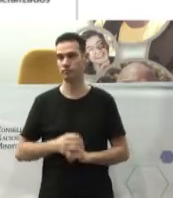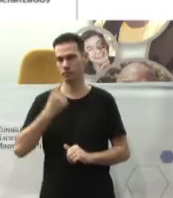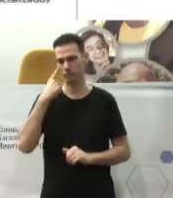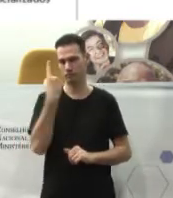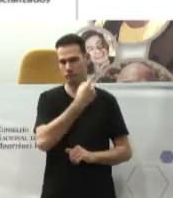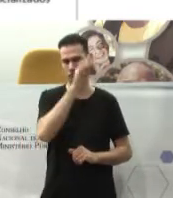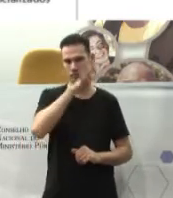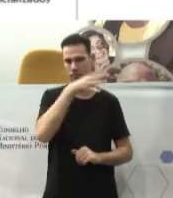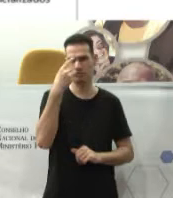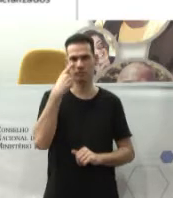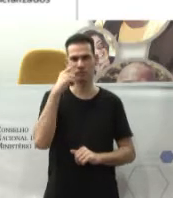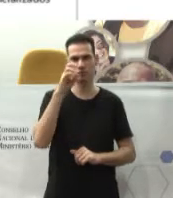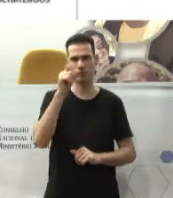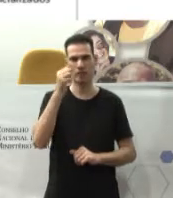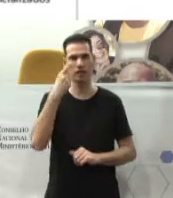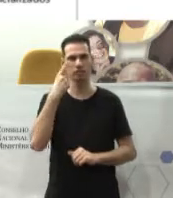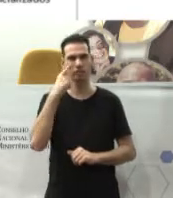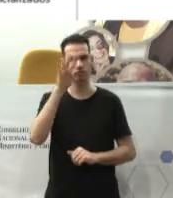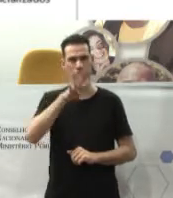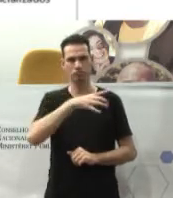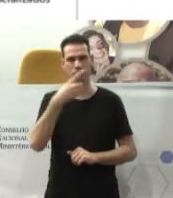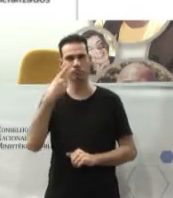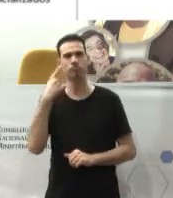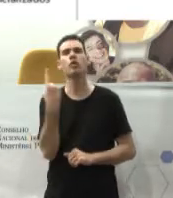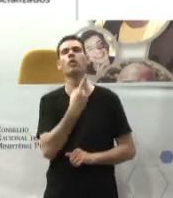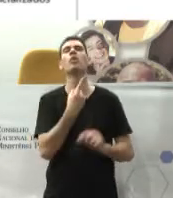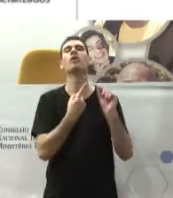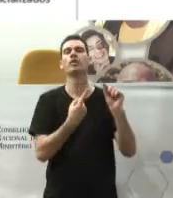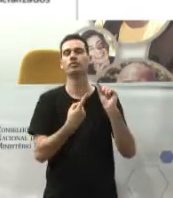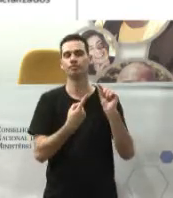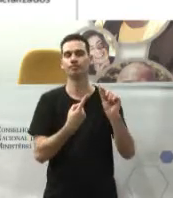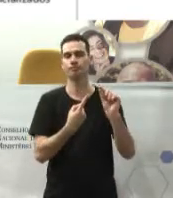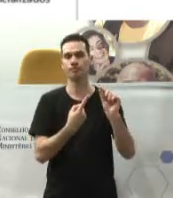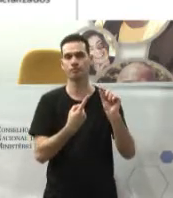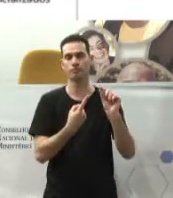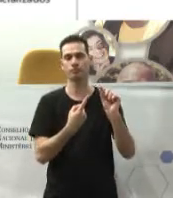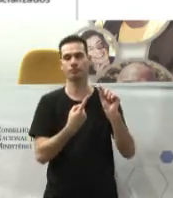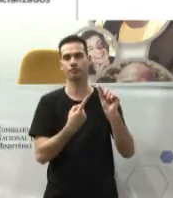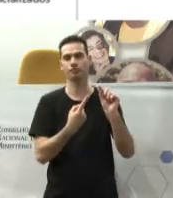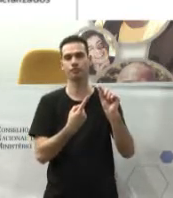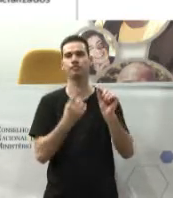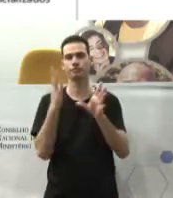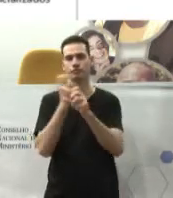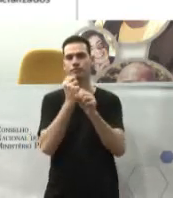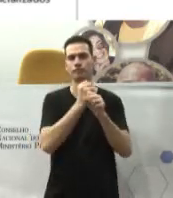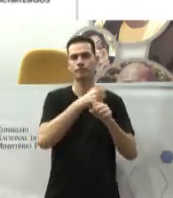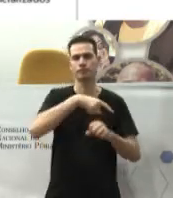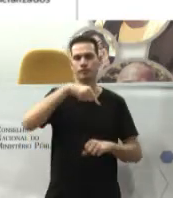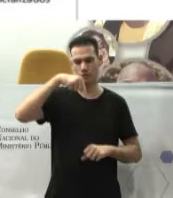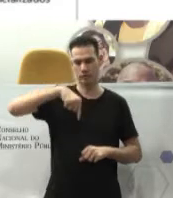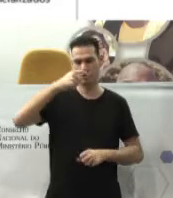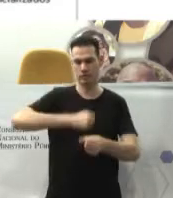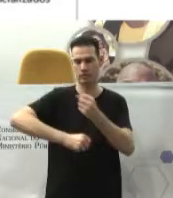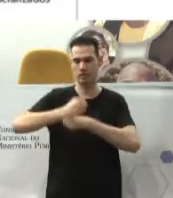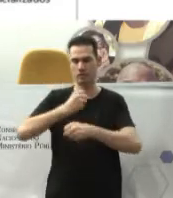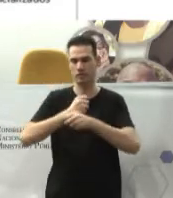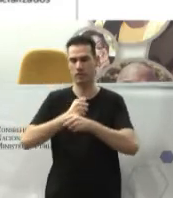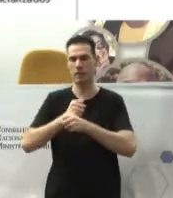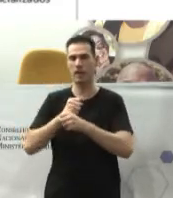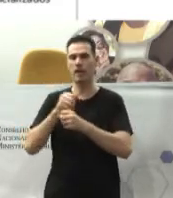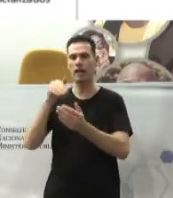Esse dado do gráfico seguinte, ele traz os dados desse ano, né, até abril.